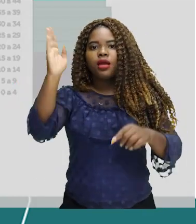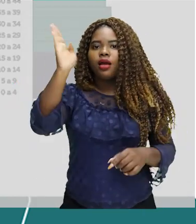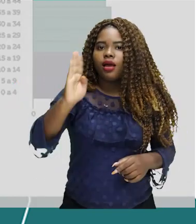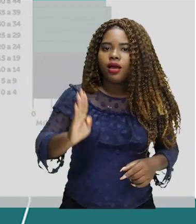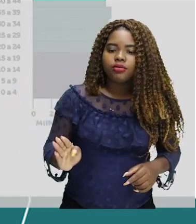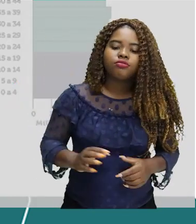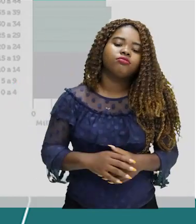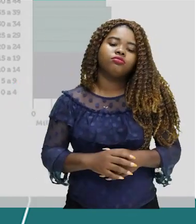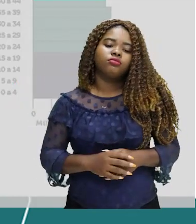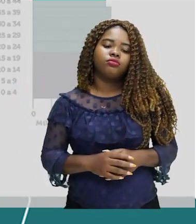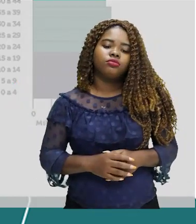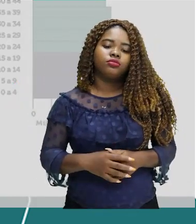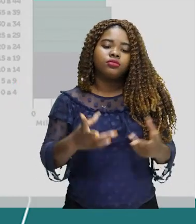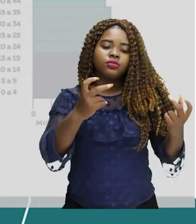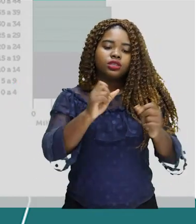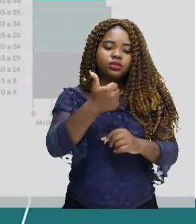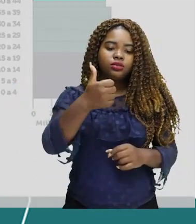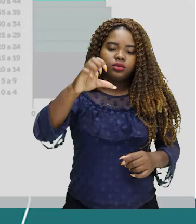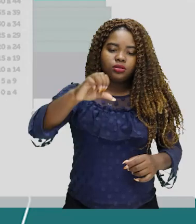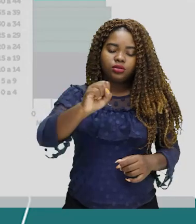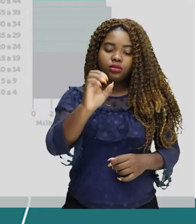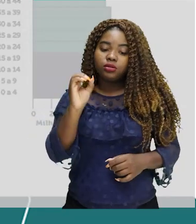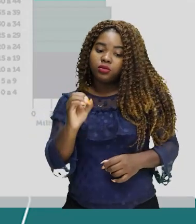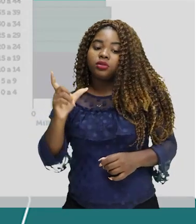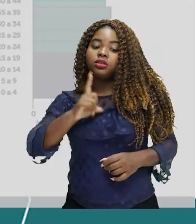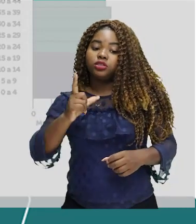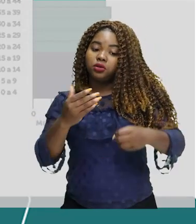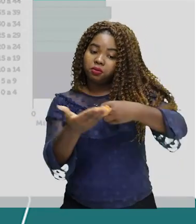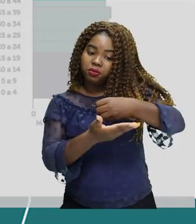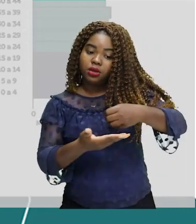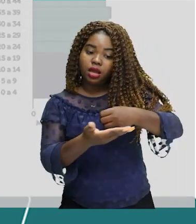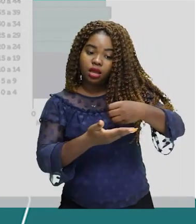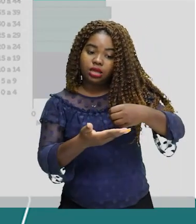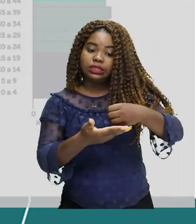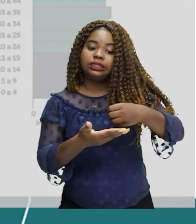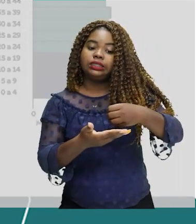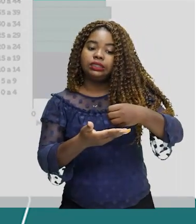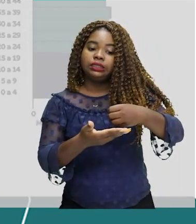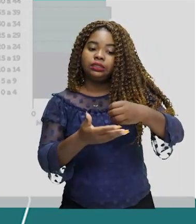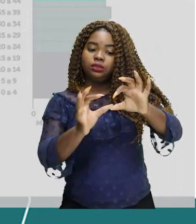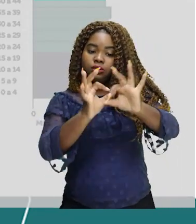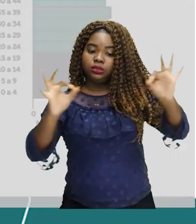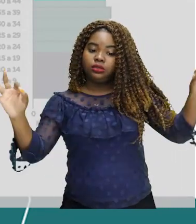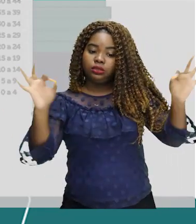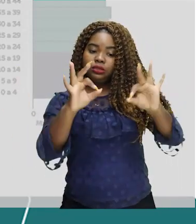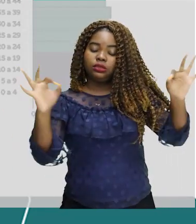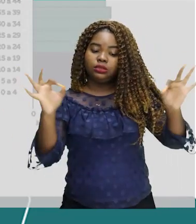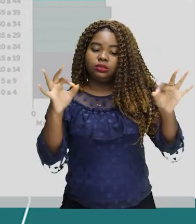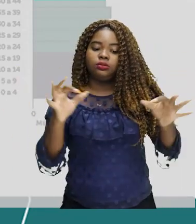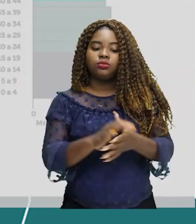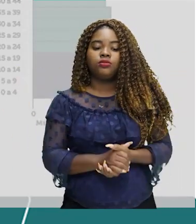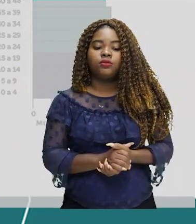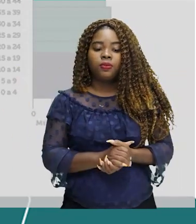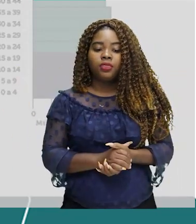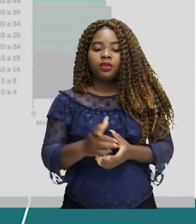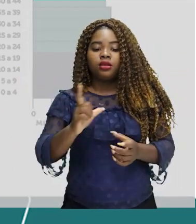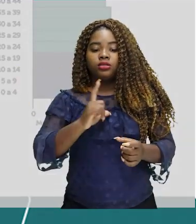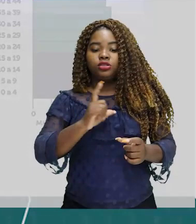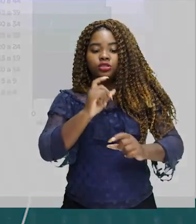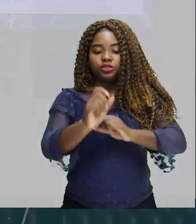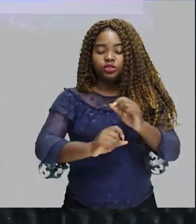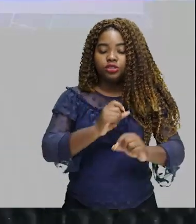gente tinha realmente um formato de pirâmide. Na base, mais maior, né, digamos assim, ou seja, aqui tu tinha os maiores